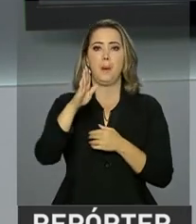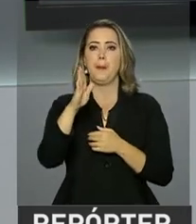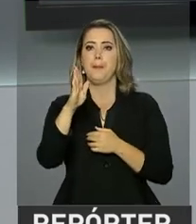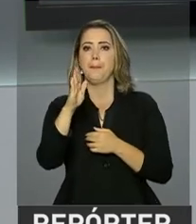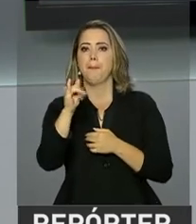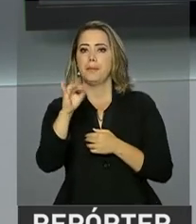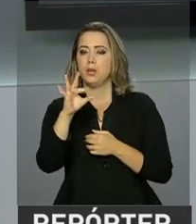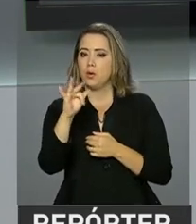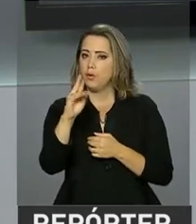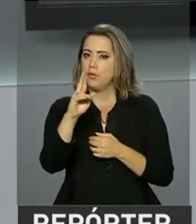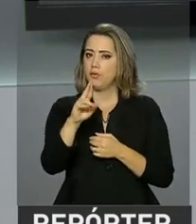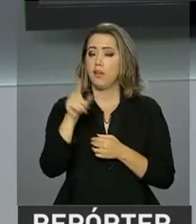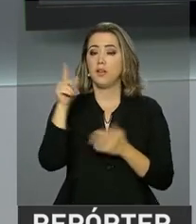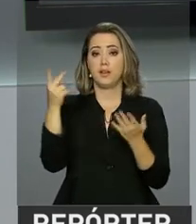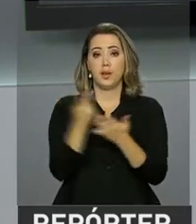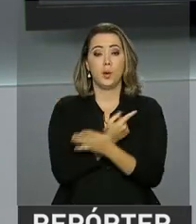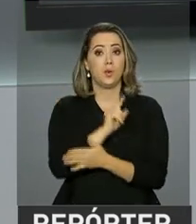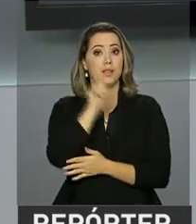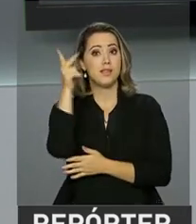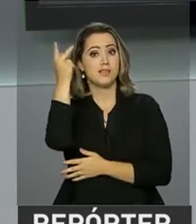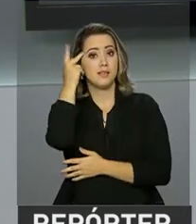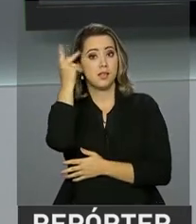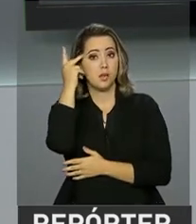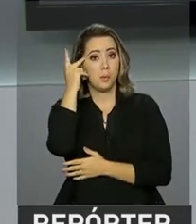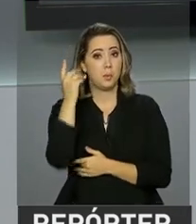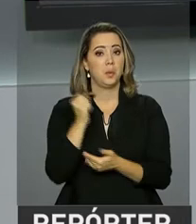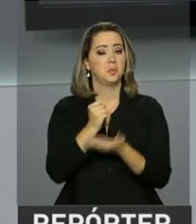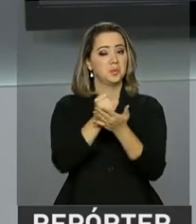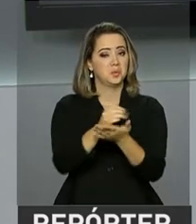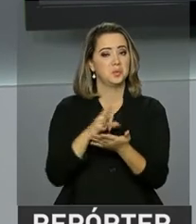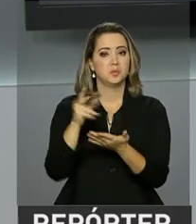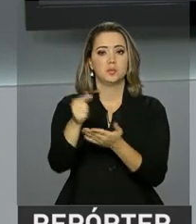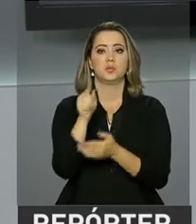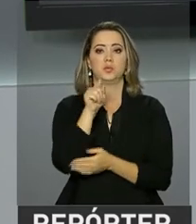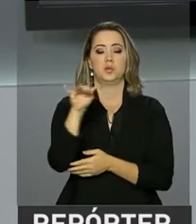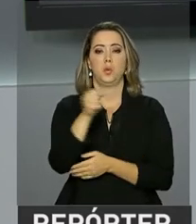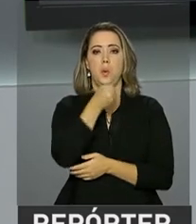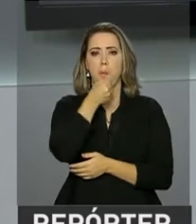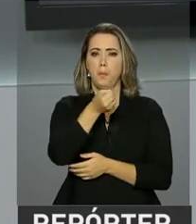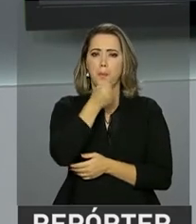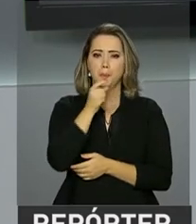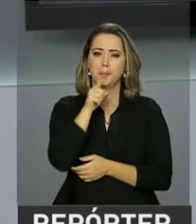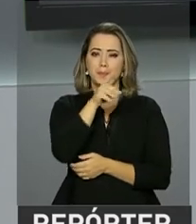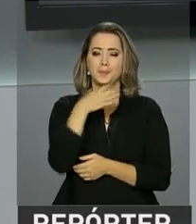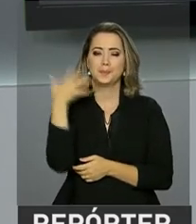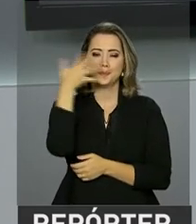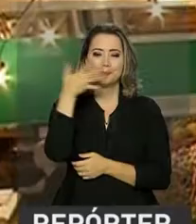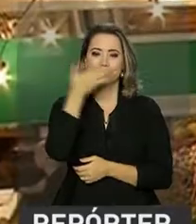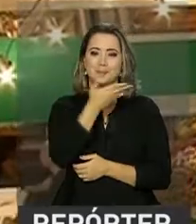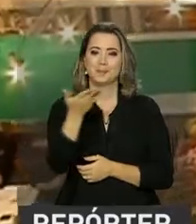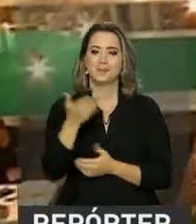Latina, que acontece em São Paulo. O repórter José Luiz Filho esteve lá e conta pra gente.